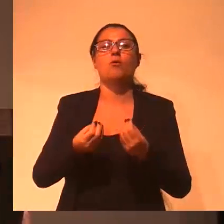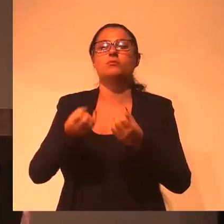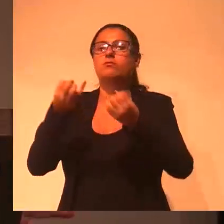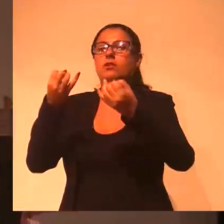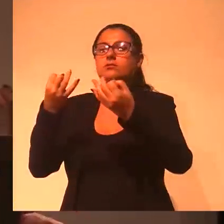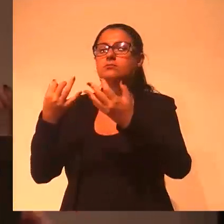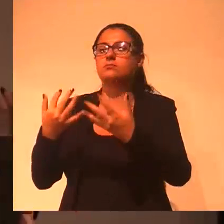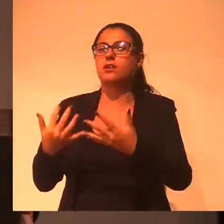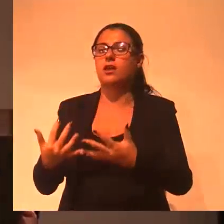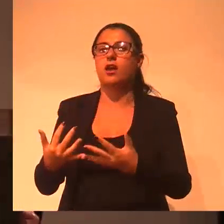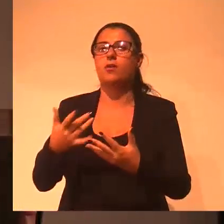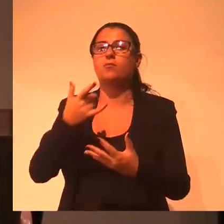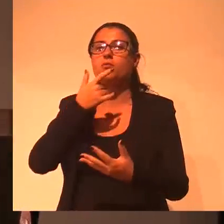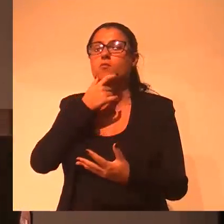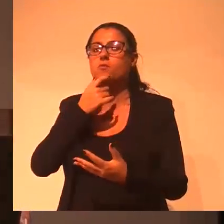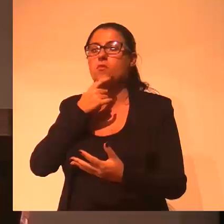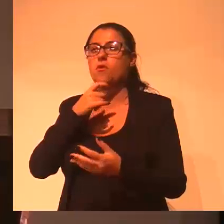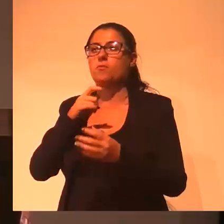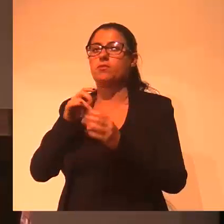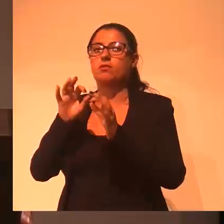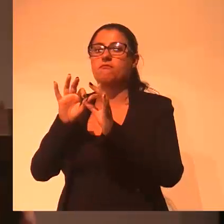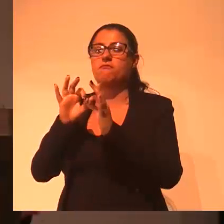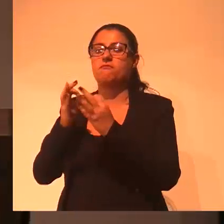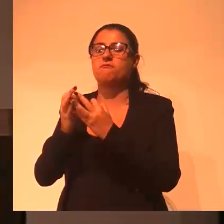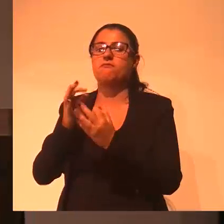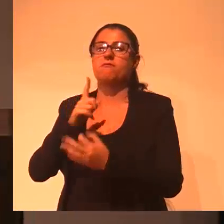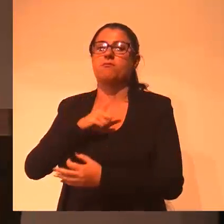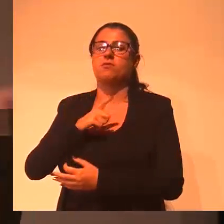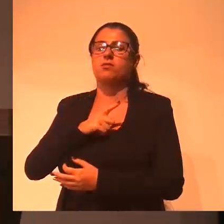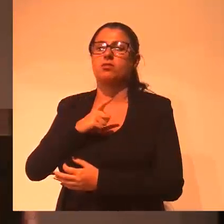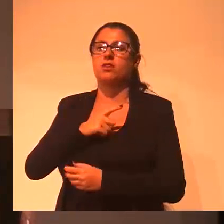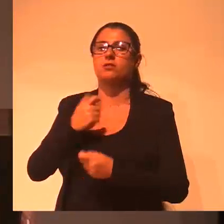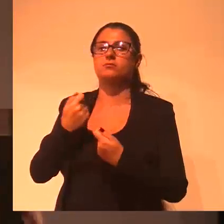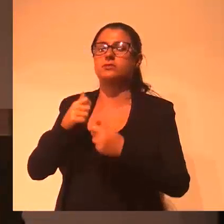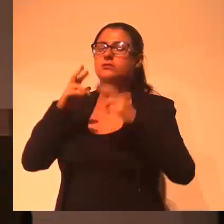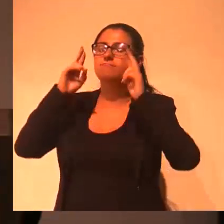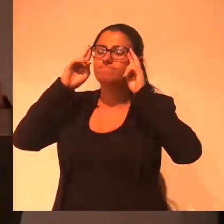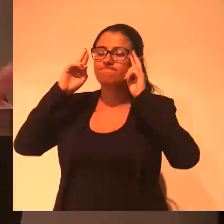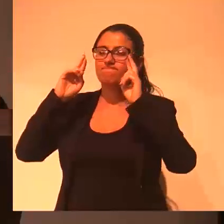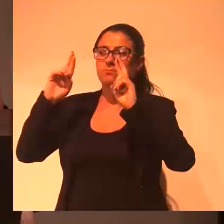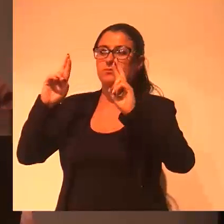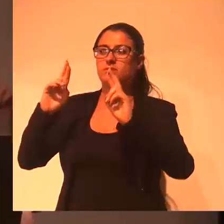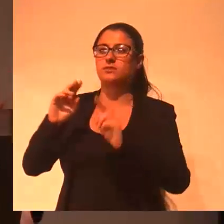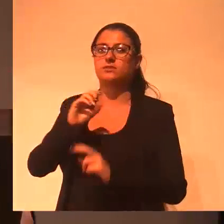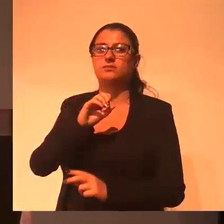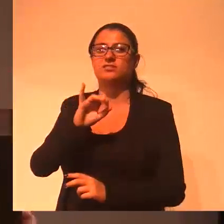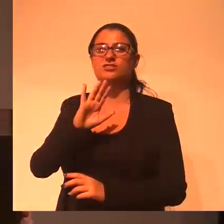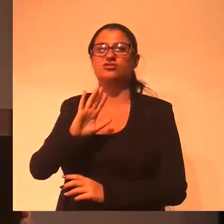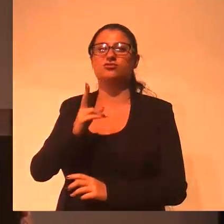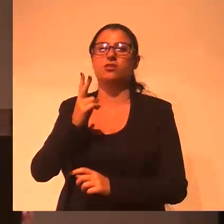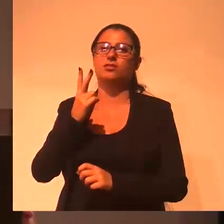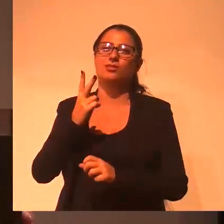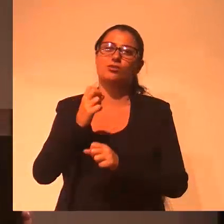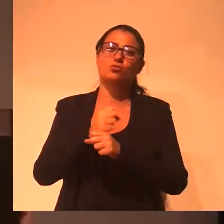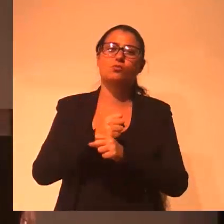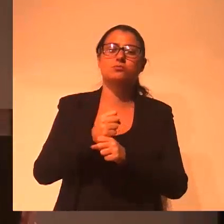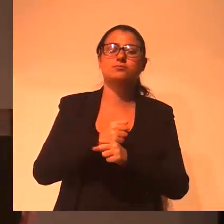família, talvez ali de 20 e poucos anos, que ele precisa ter esperança se ele já está sem trabalhar talvez 2